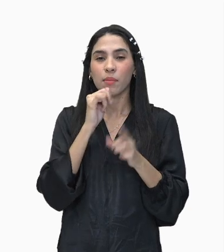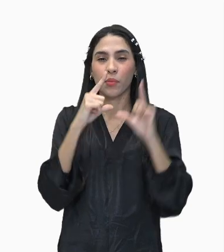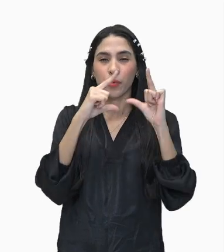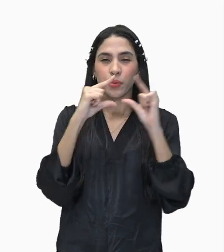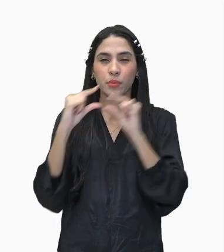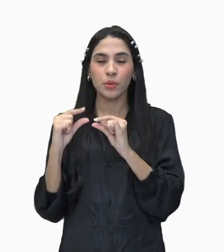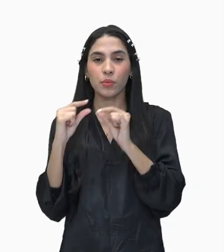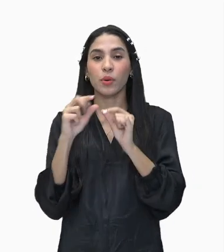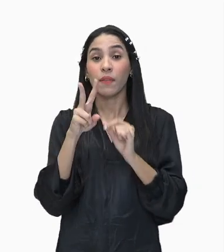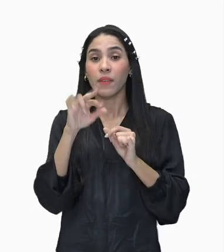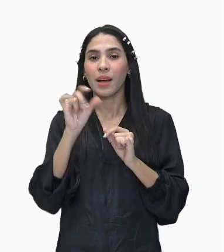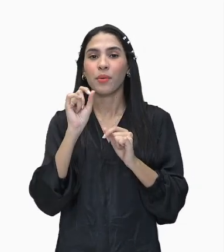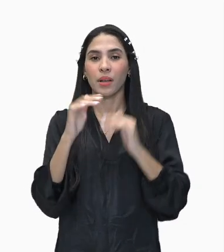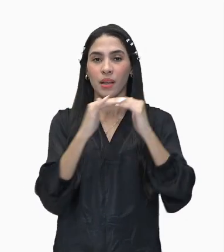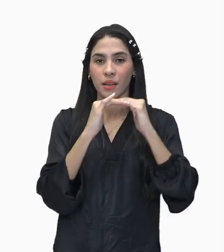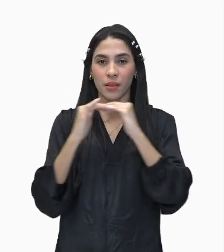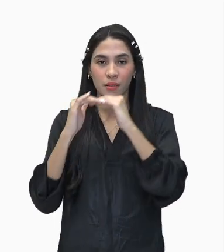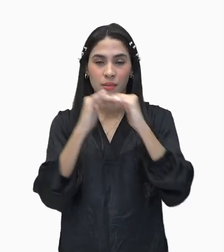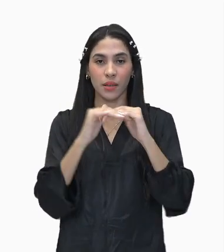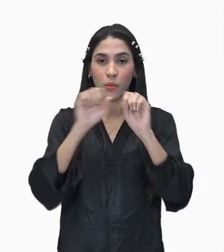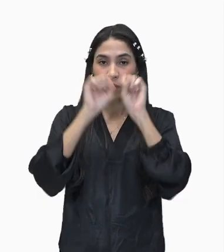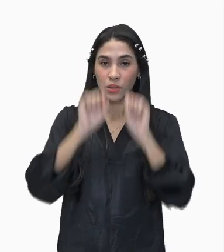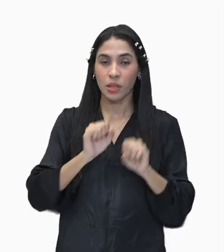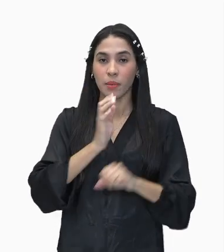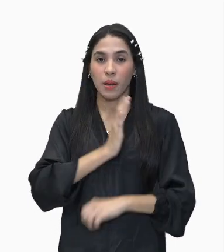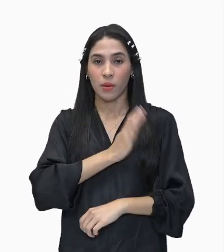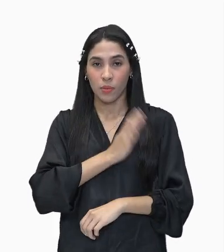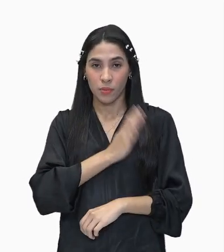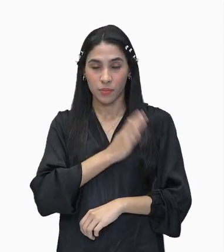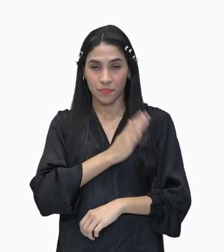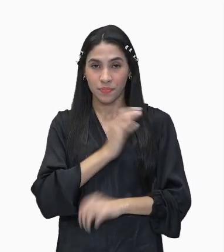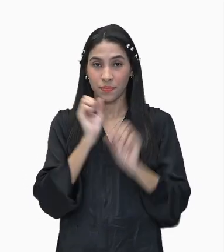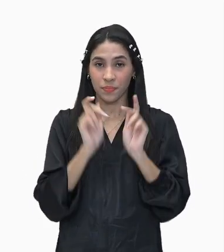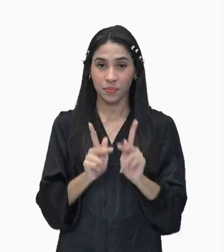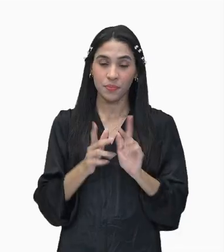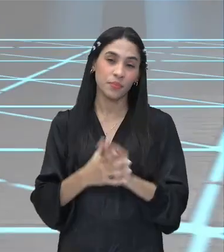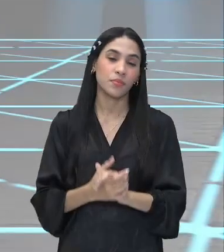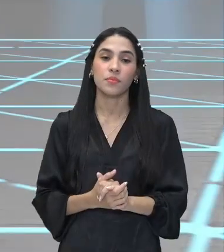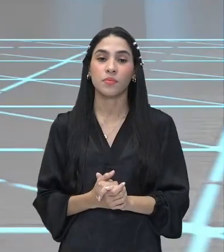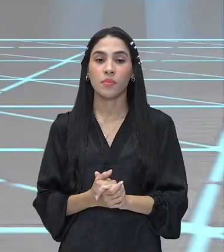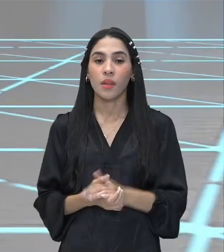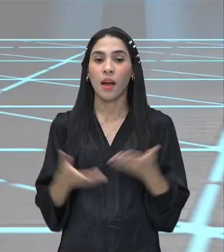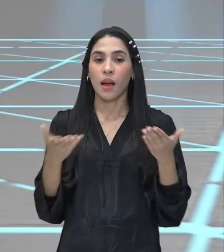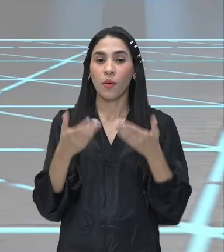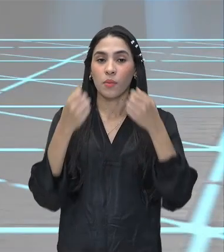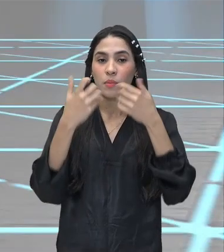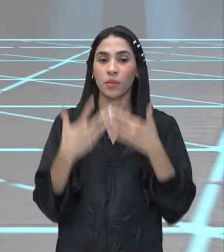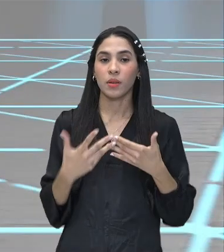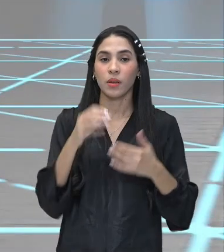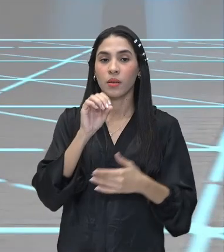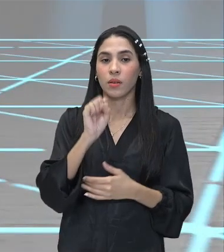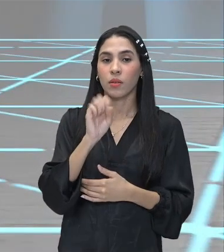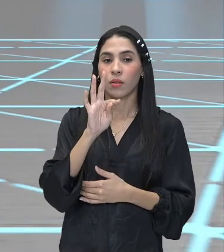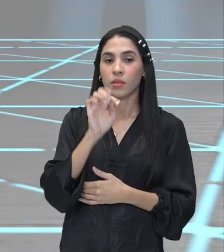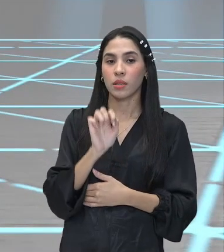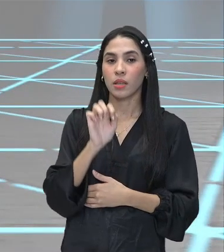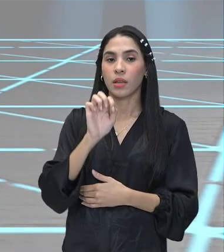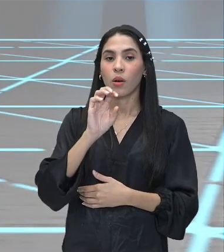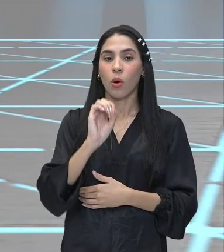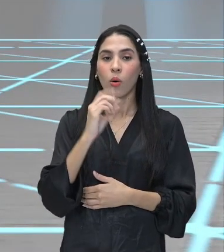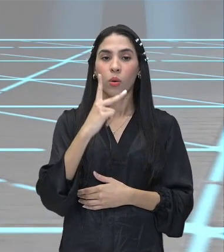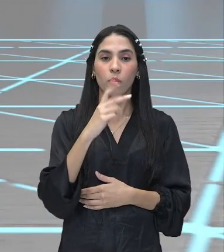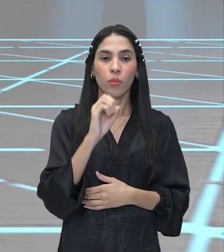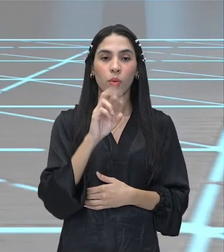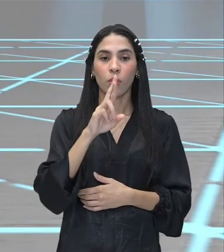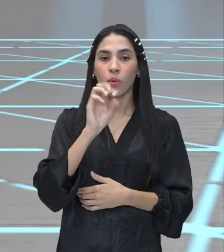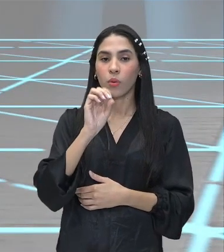vai equilibrar o nosso sistema cardiovascular, ok? Agora falando sobre osteoporose, é uma